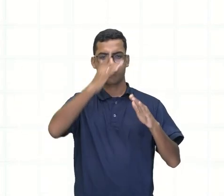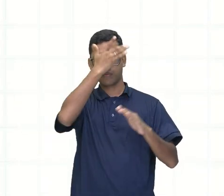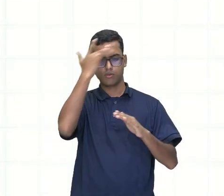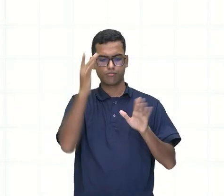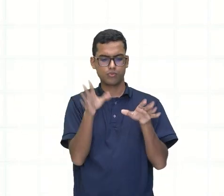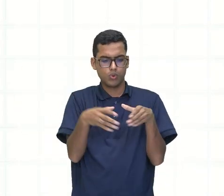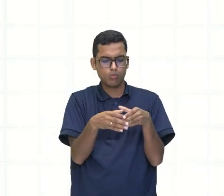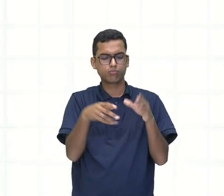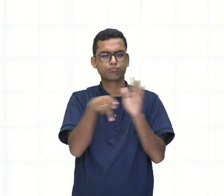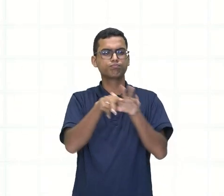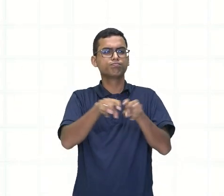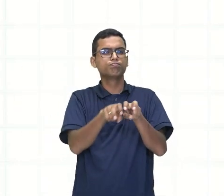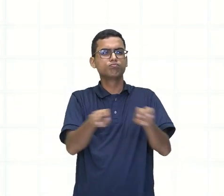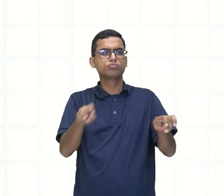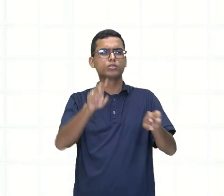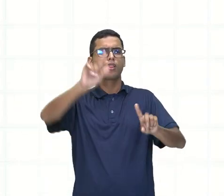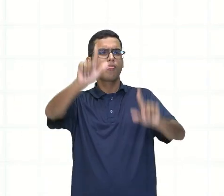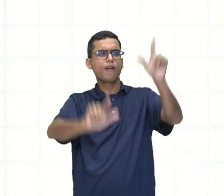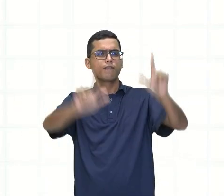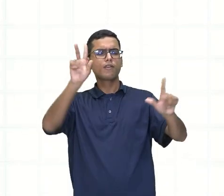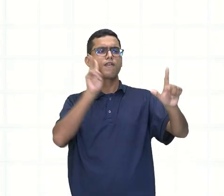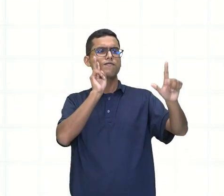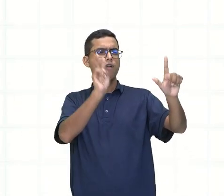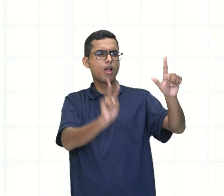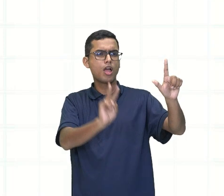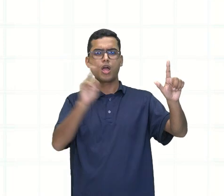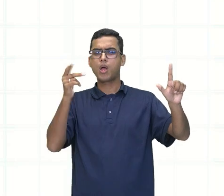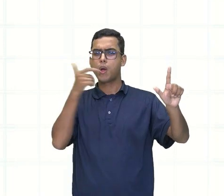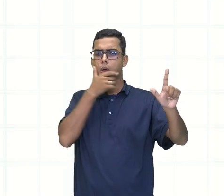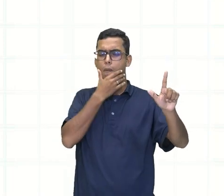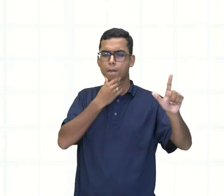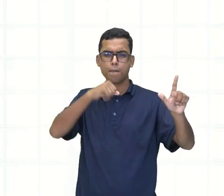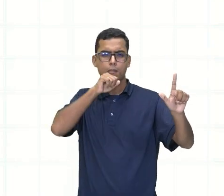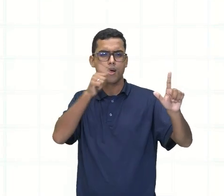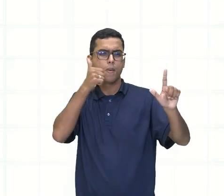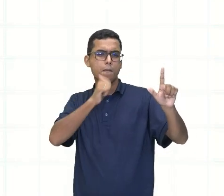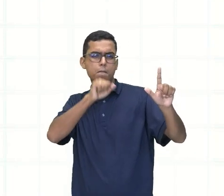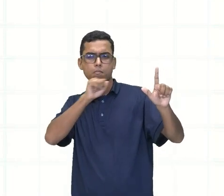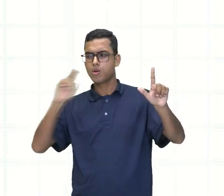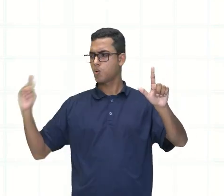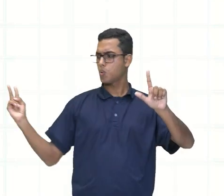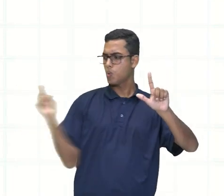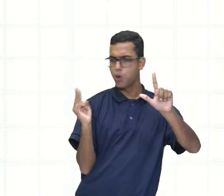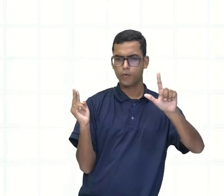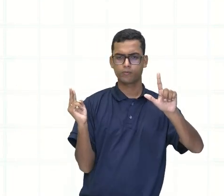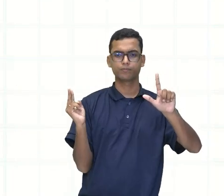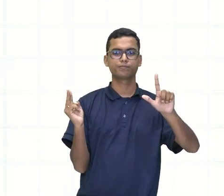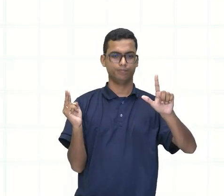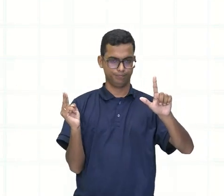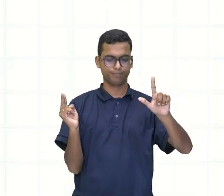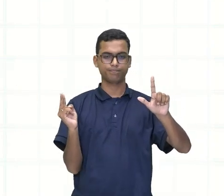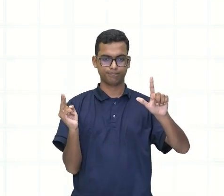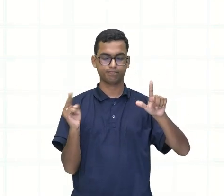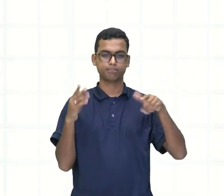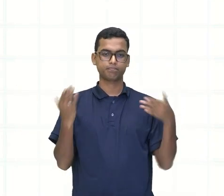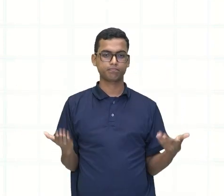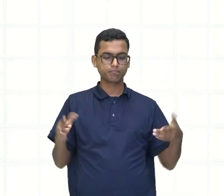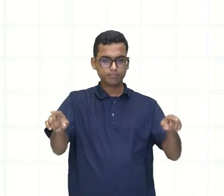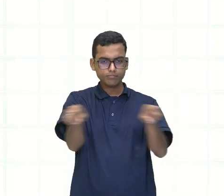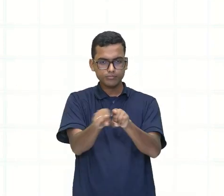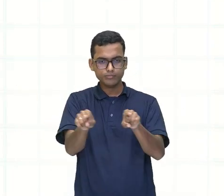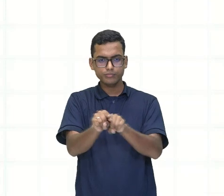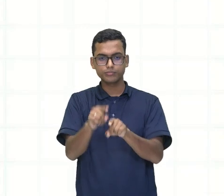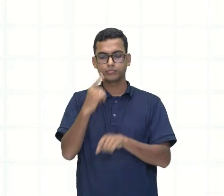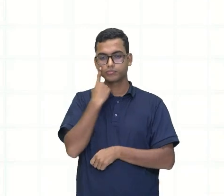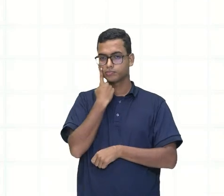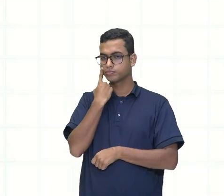chegaram. Então, uma ação foi interrompida por outra, ou aconteceu enquanto